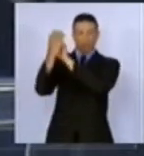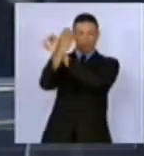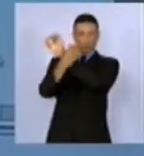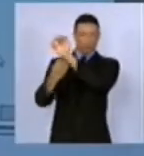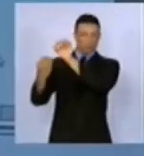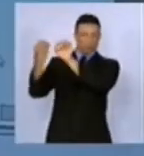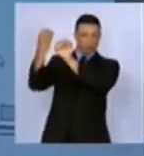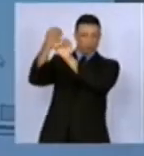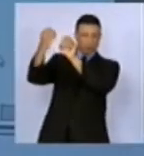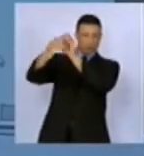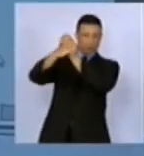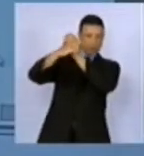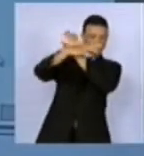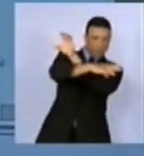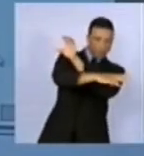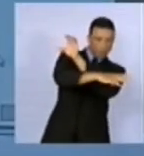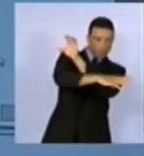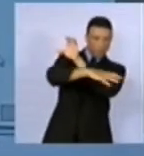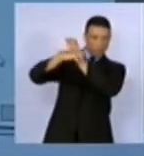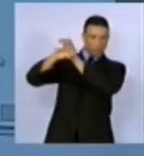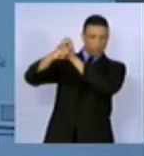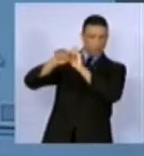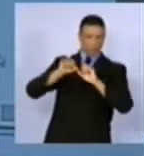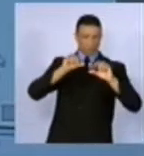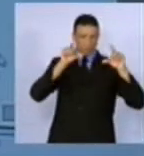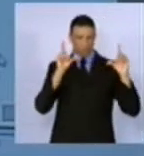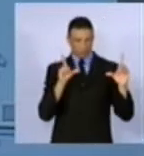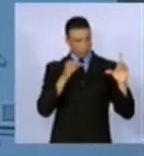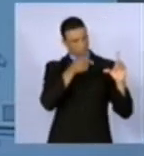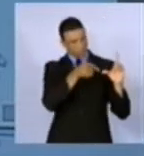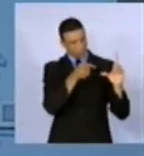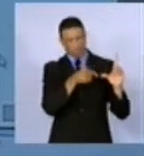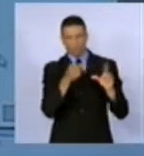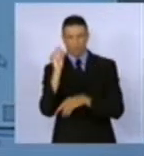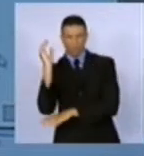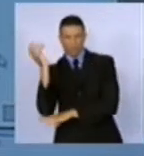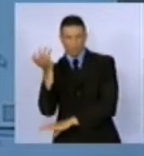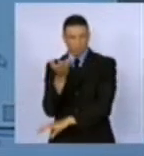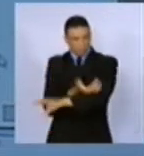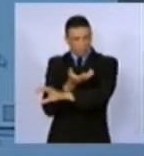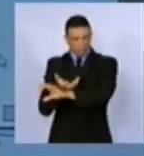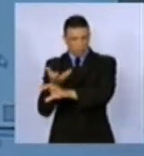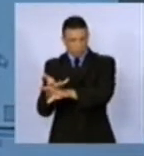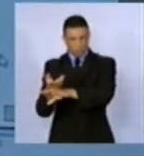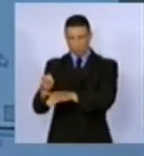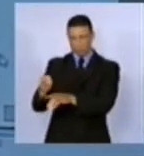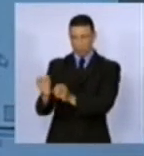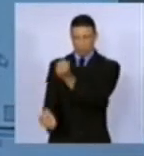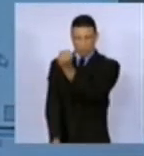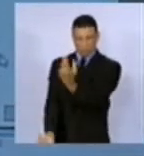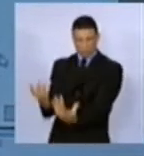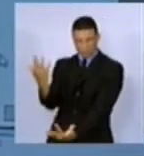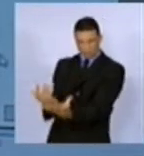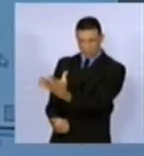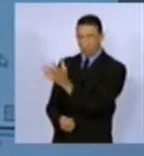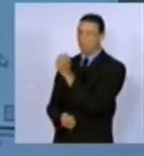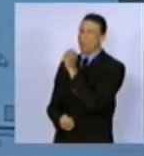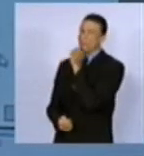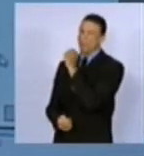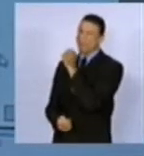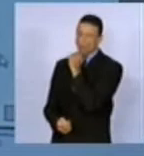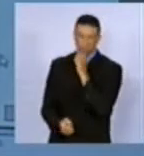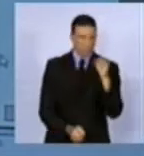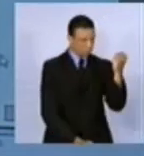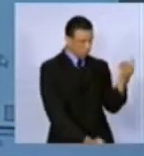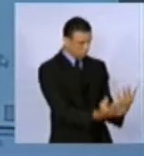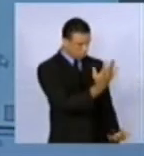de observar essa diferença quando a colheita é feita de forma com a prática da queima ou sem a prática da queima